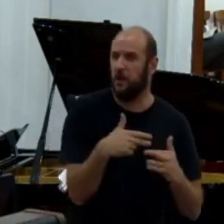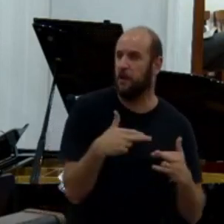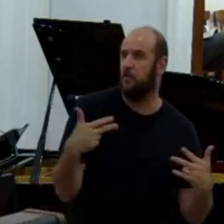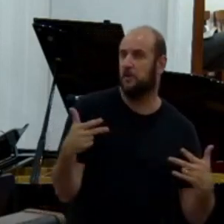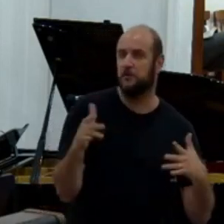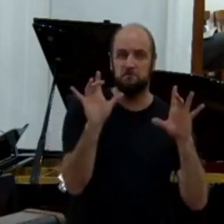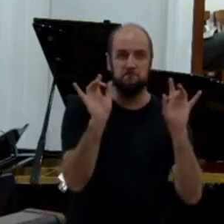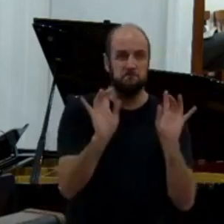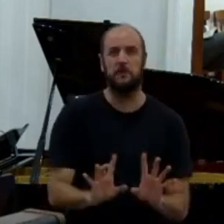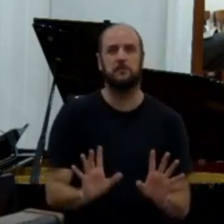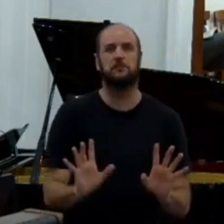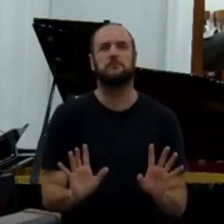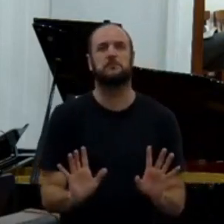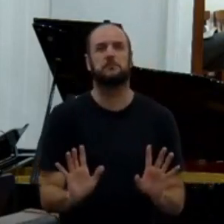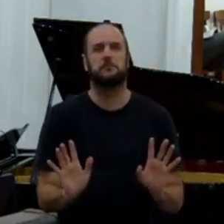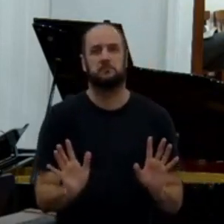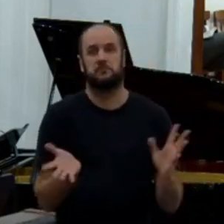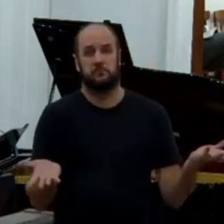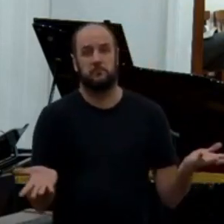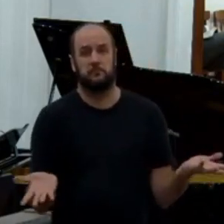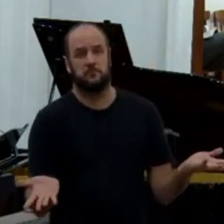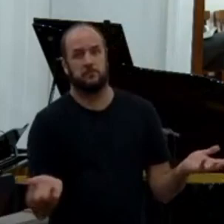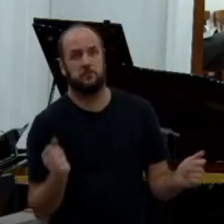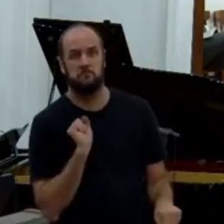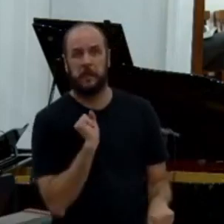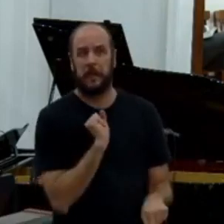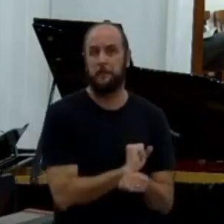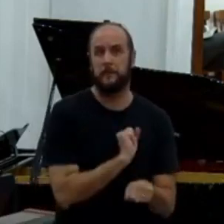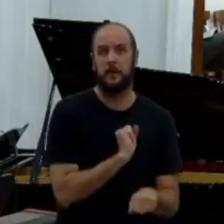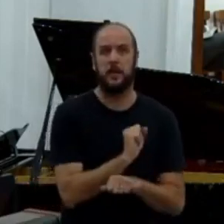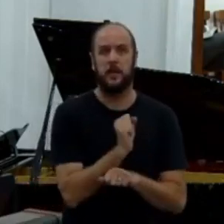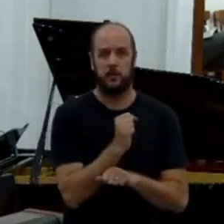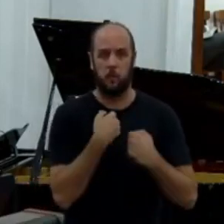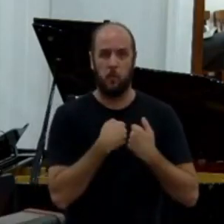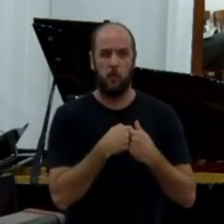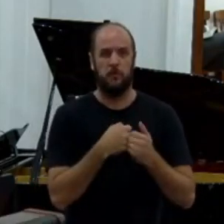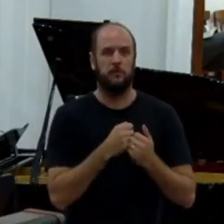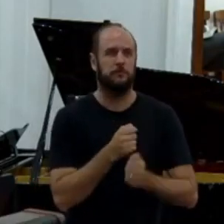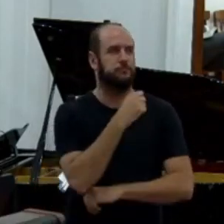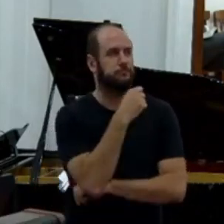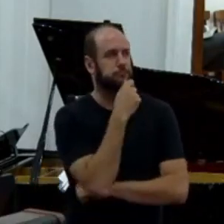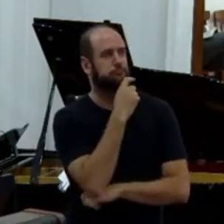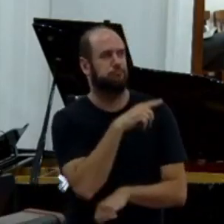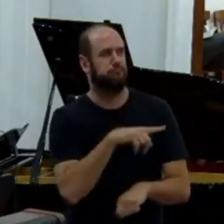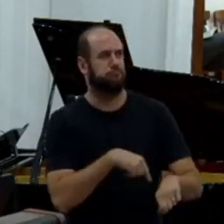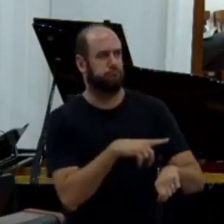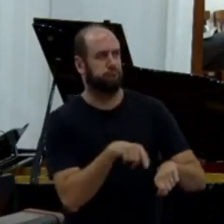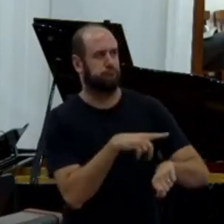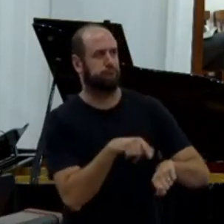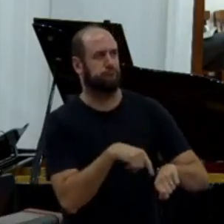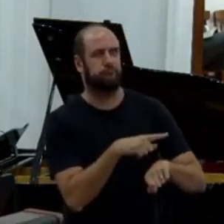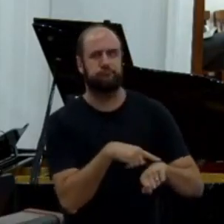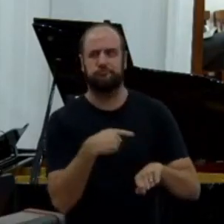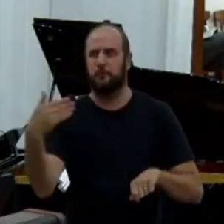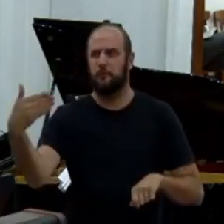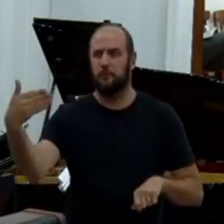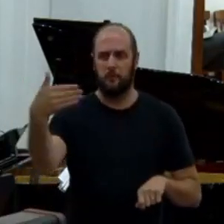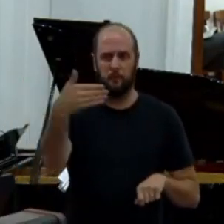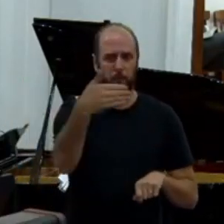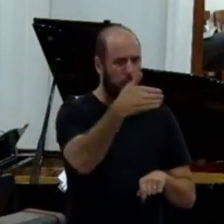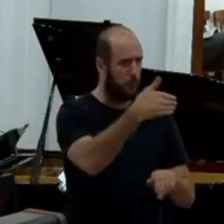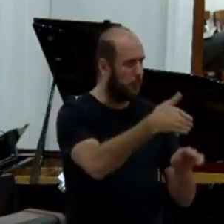situação específica, talvez esperando tanto um ônibus que não passou, e quando chegou, deixou você